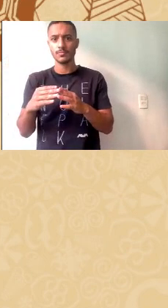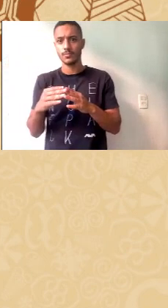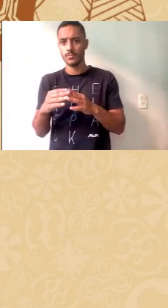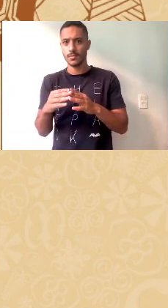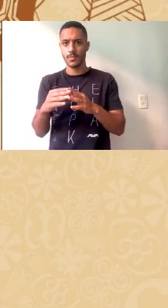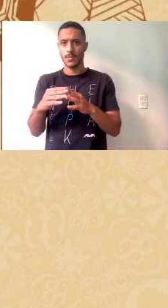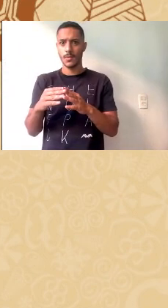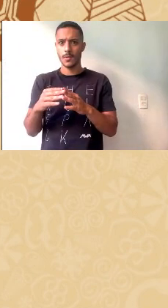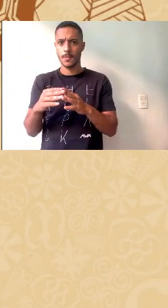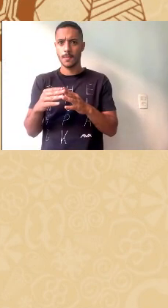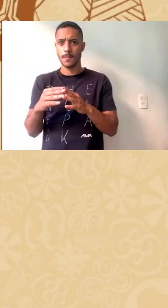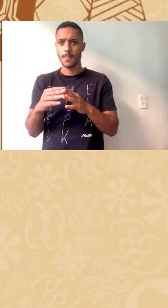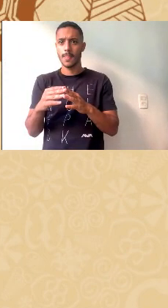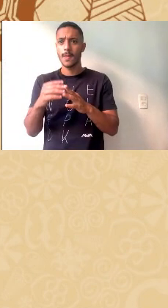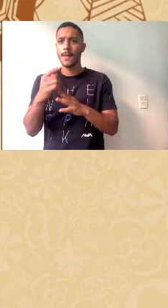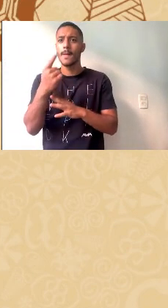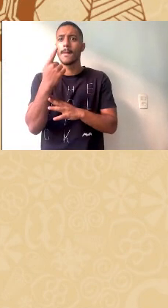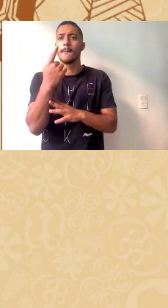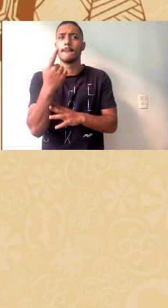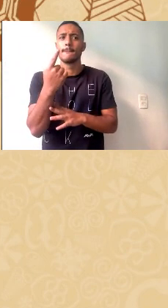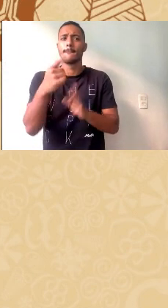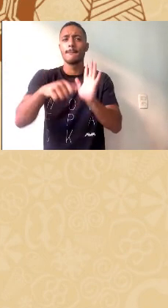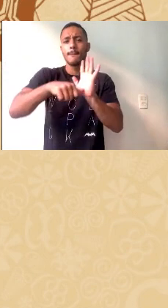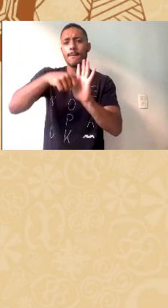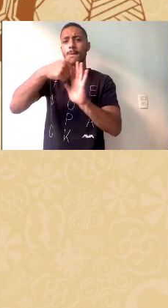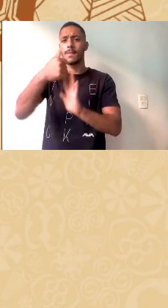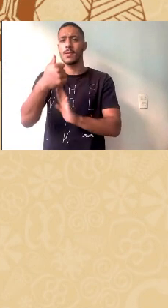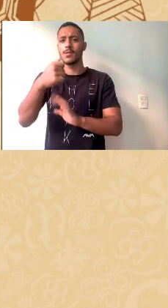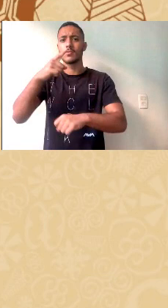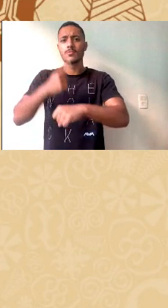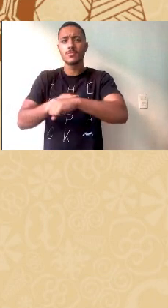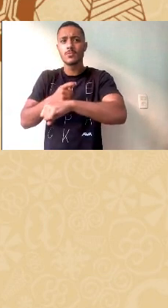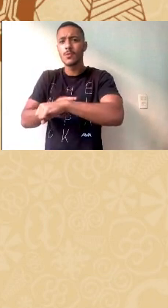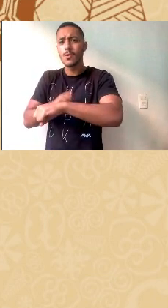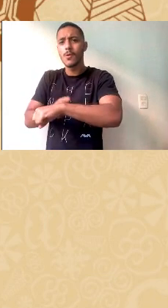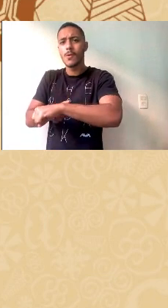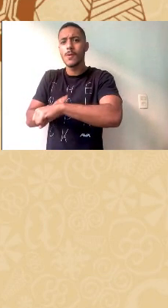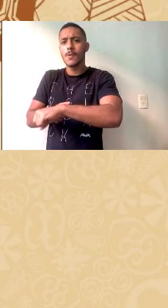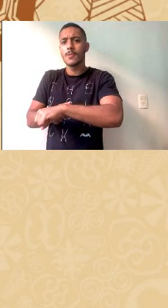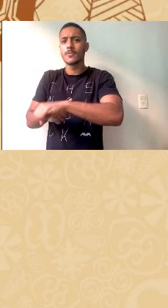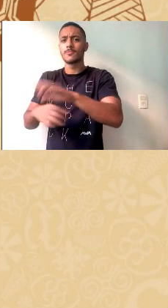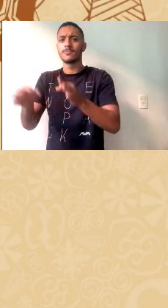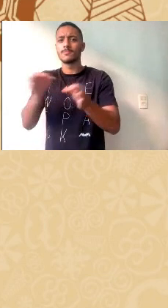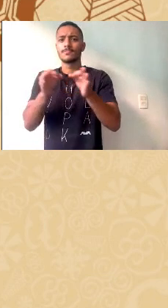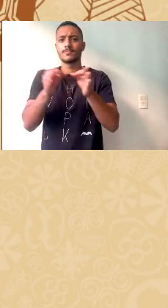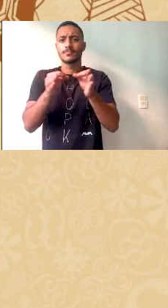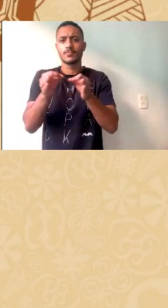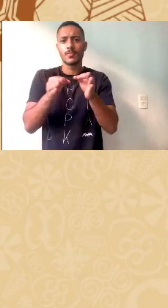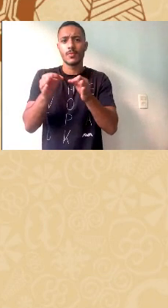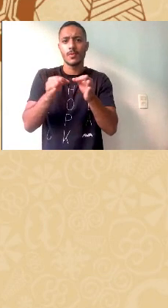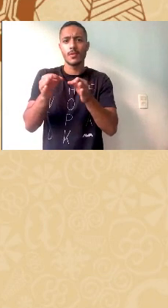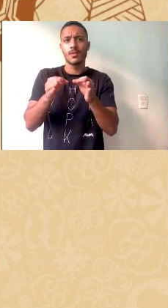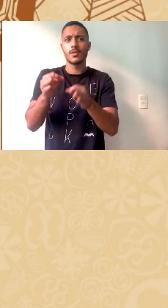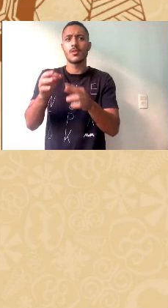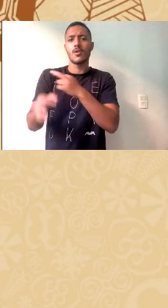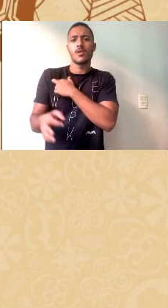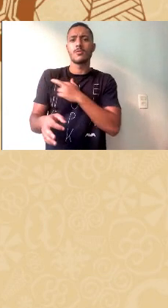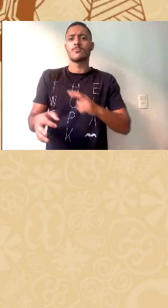Então, na primeira fase do movimento organizado da República, o Petrônio vai dizer, né, que é o período de